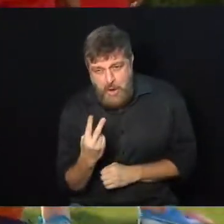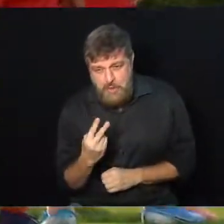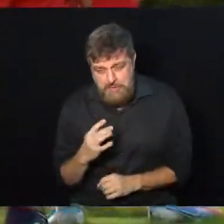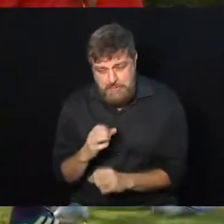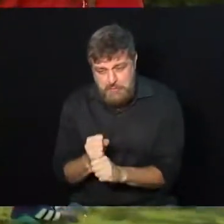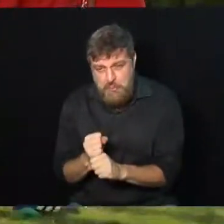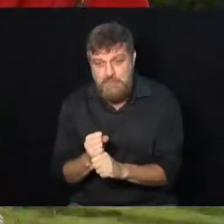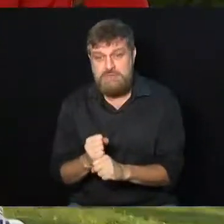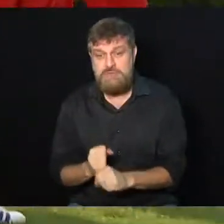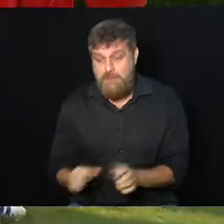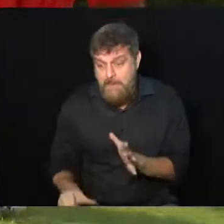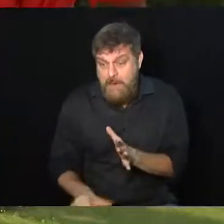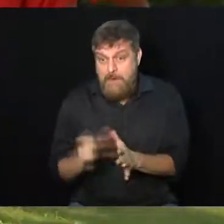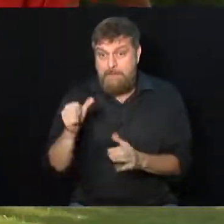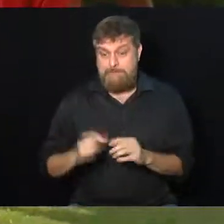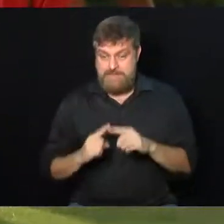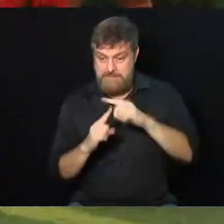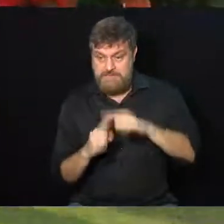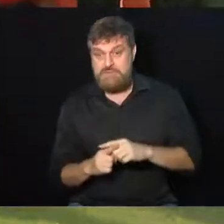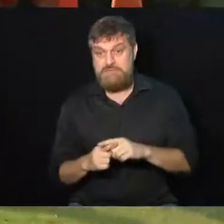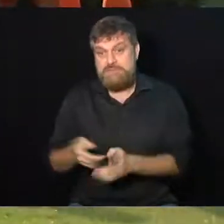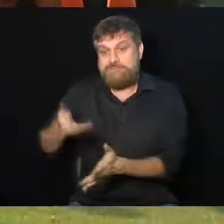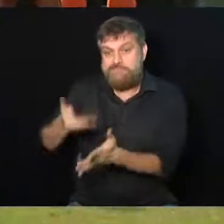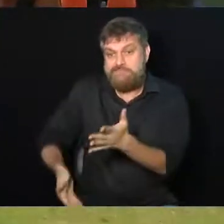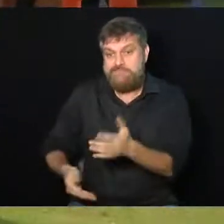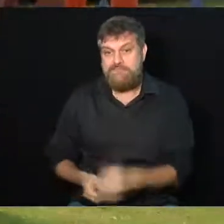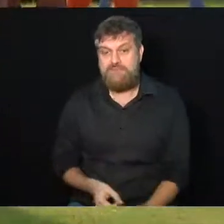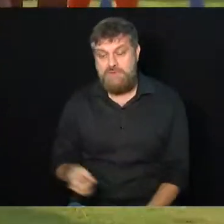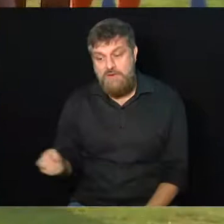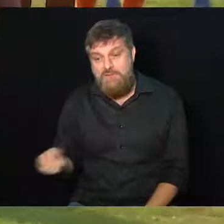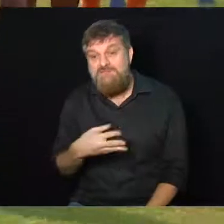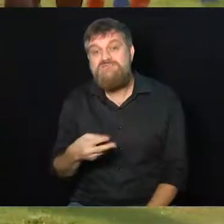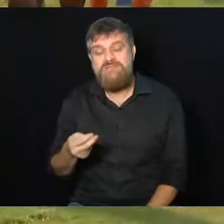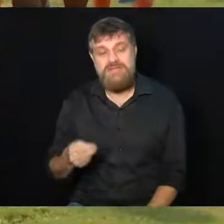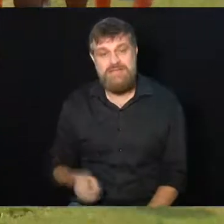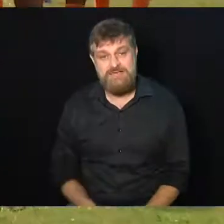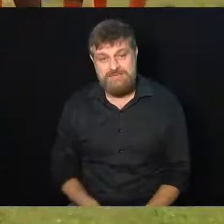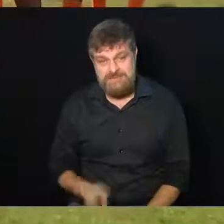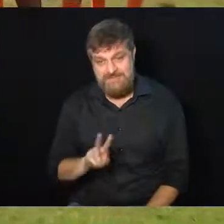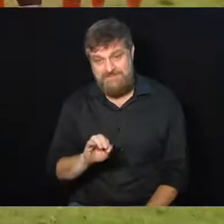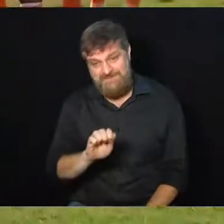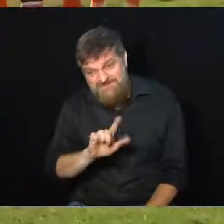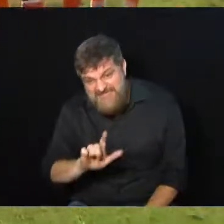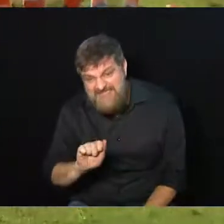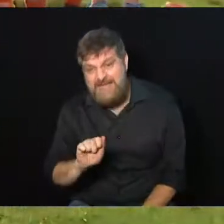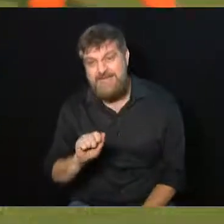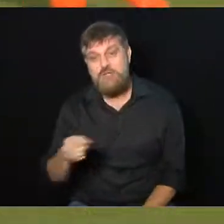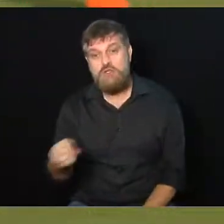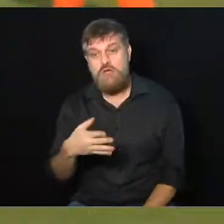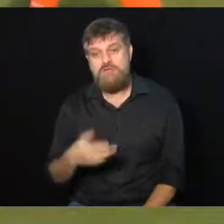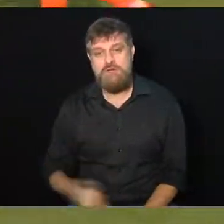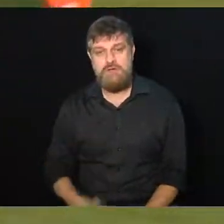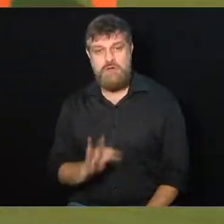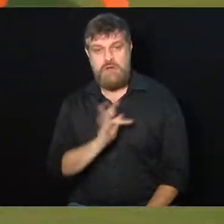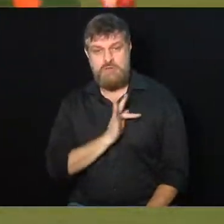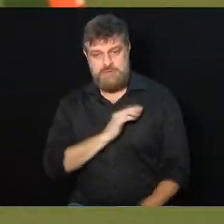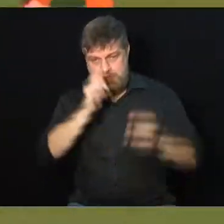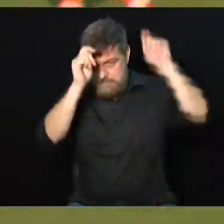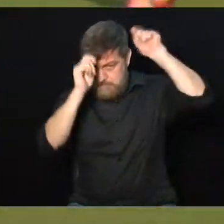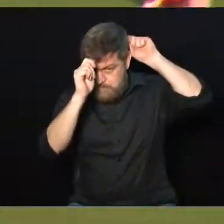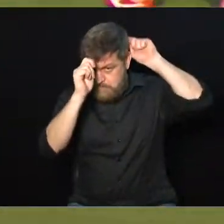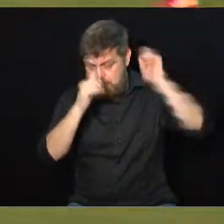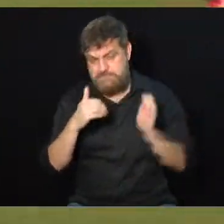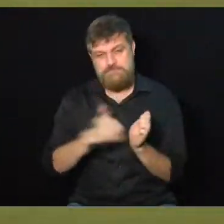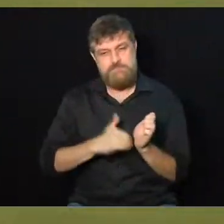pontos do primeiro time, que está fora, que é o Vila Nova. Para este sábado, o técnico Thiago Carpini fez